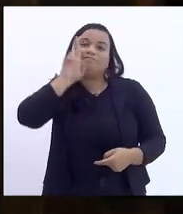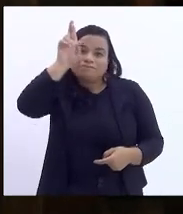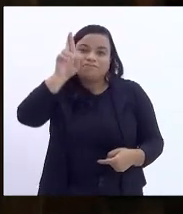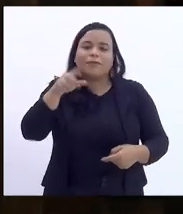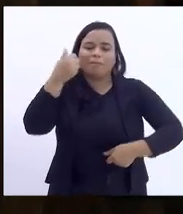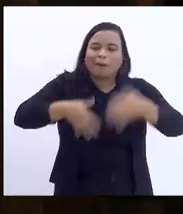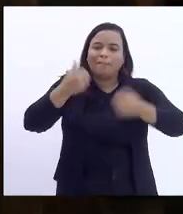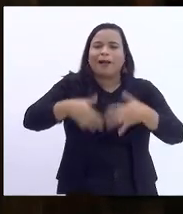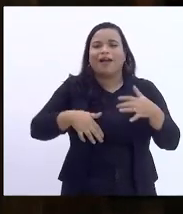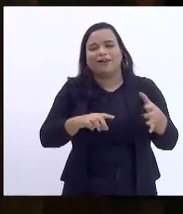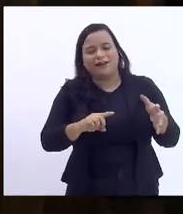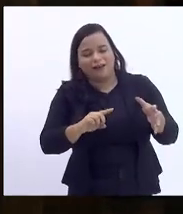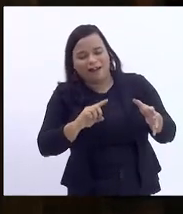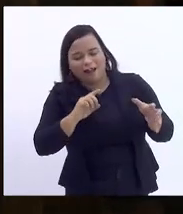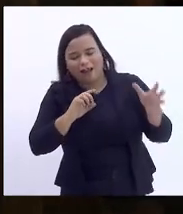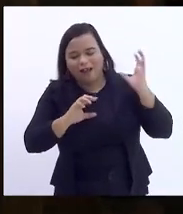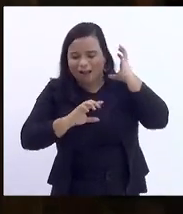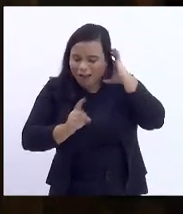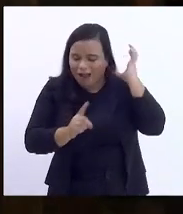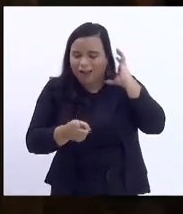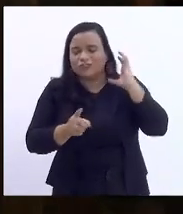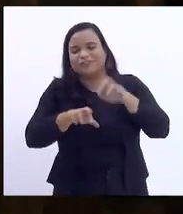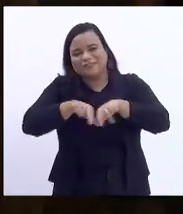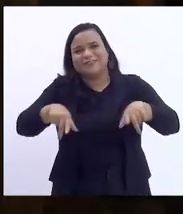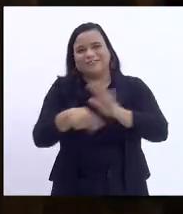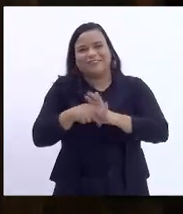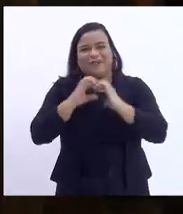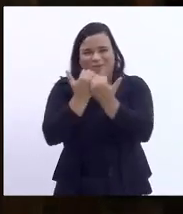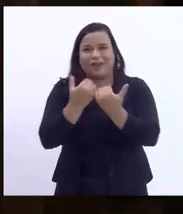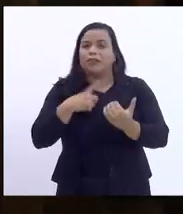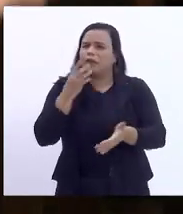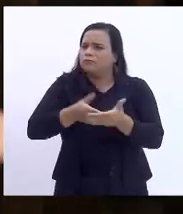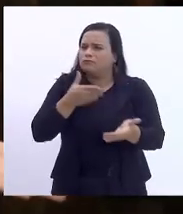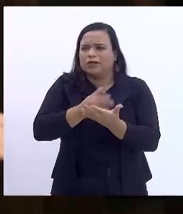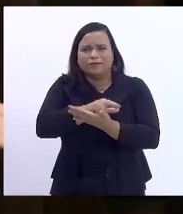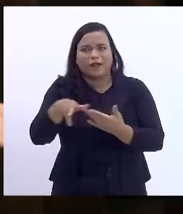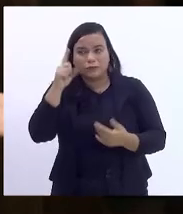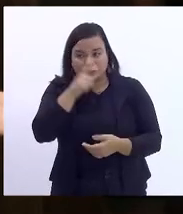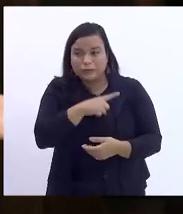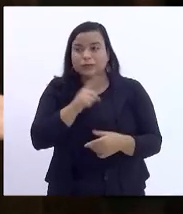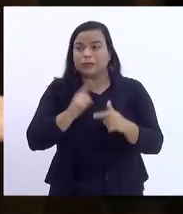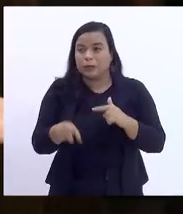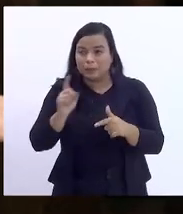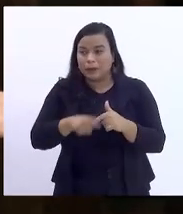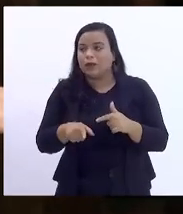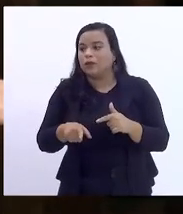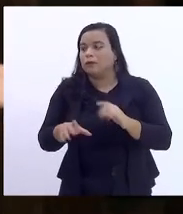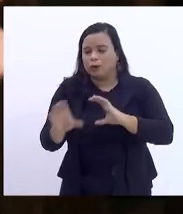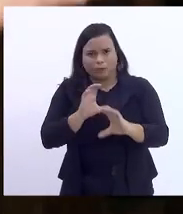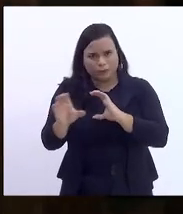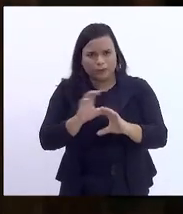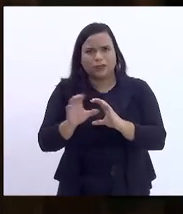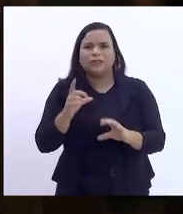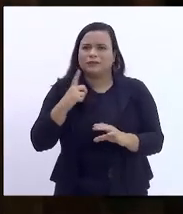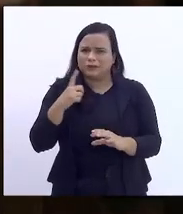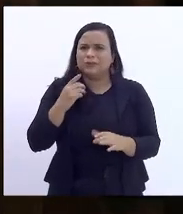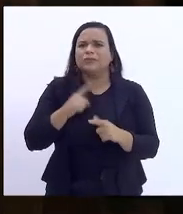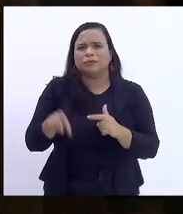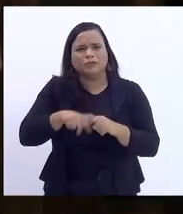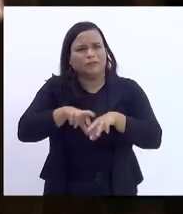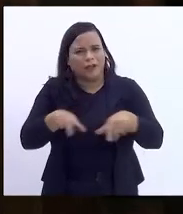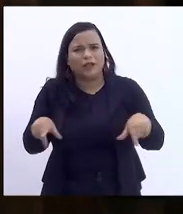comunidade com todas as dificuldades todos os problemas tudo que a gente tem que passar no nosso meio de cobre Oi e eu vi